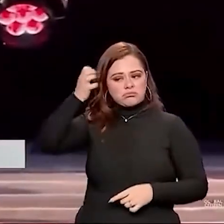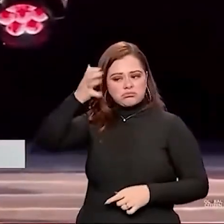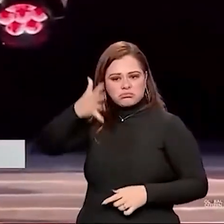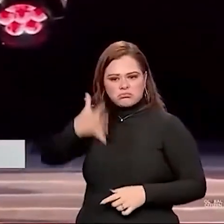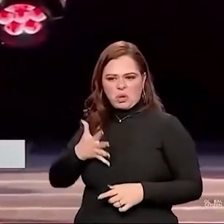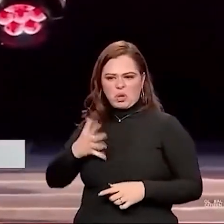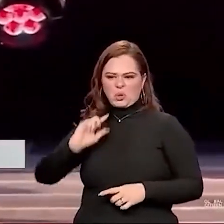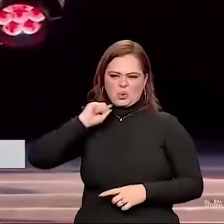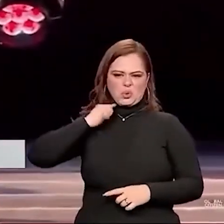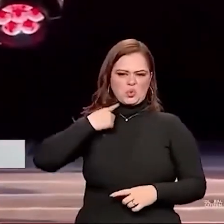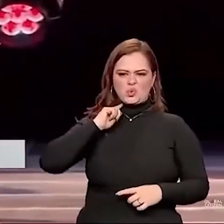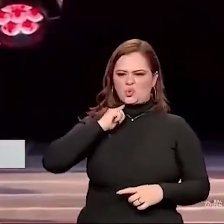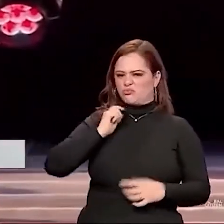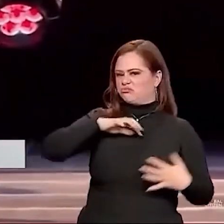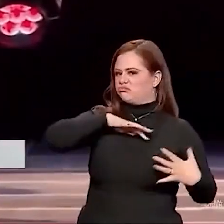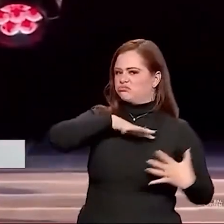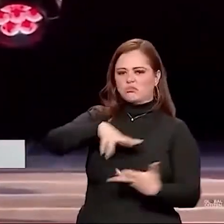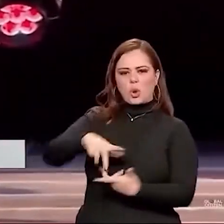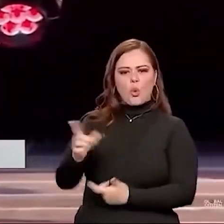que polui o mundo.